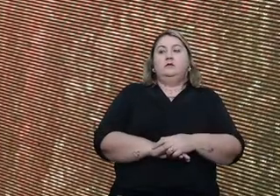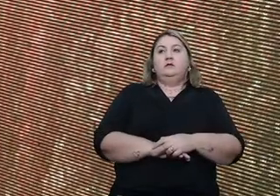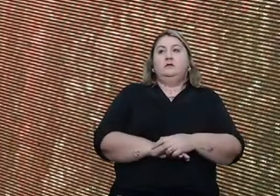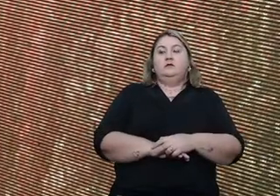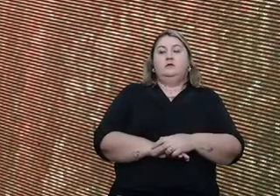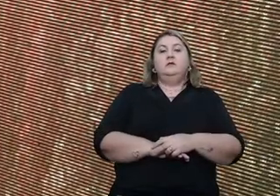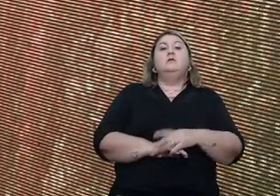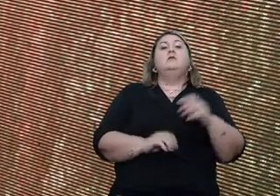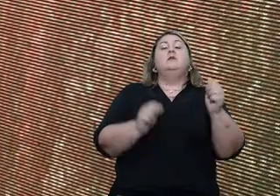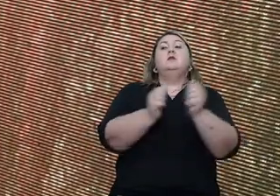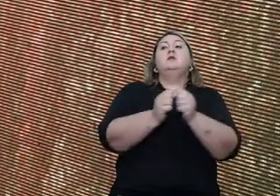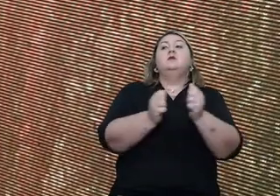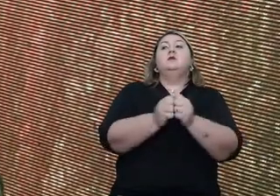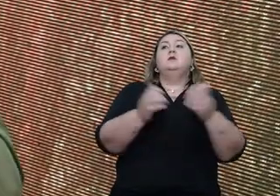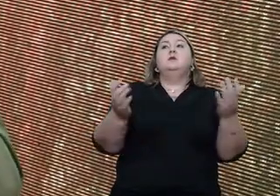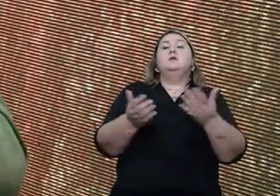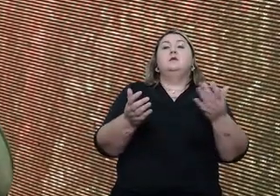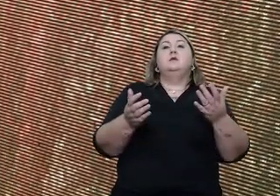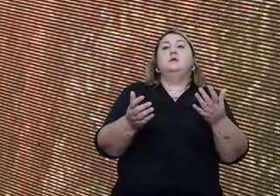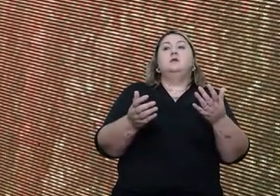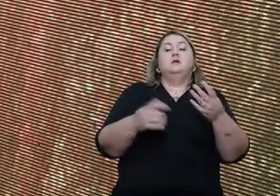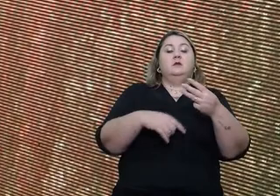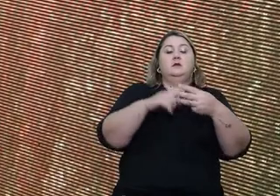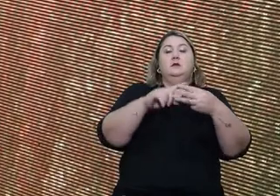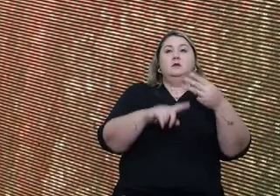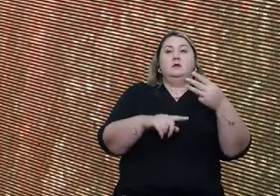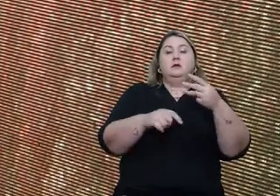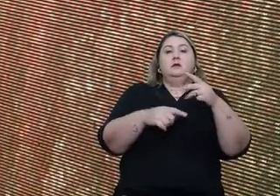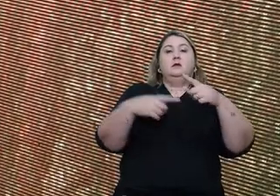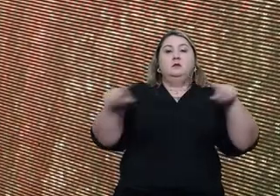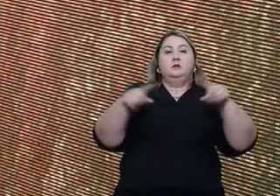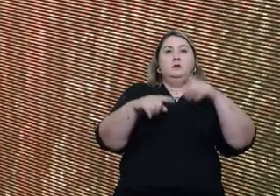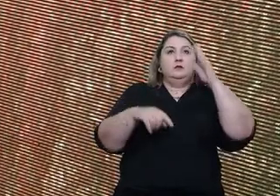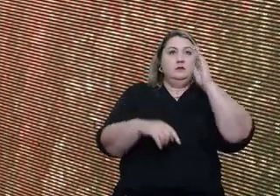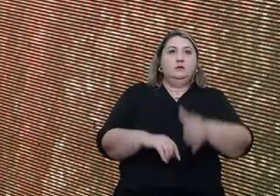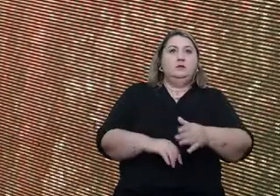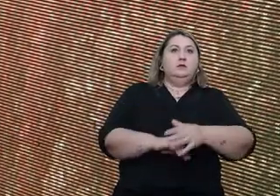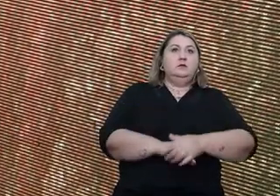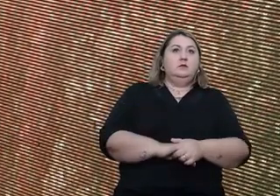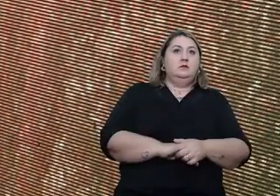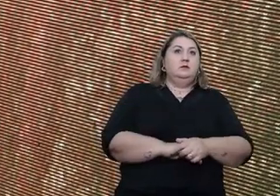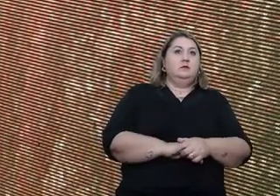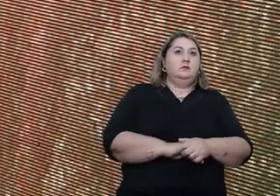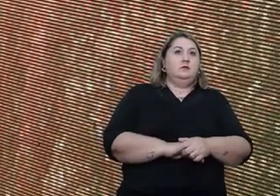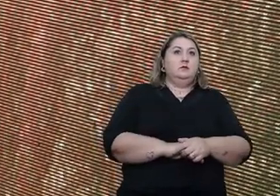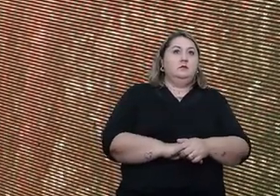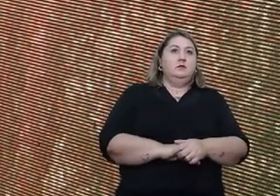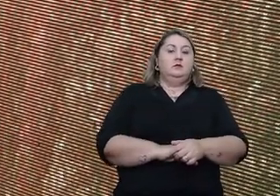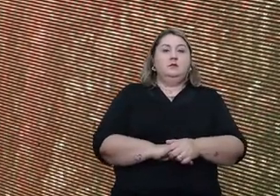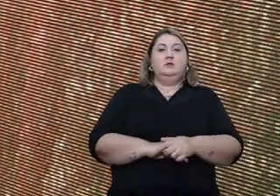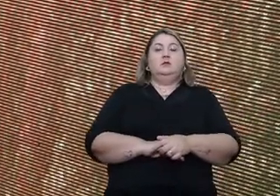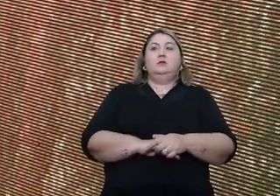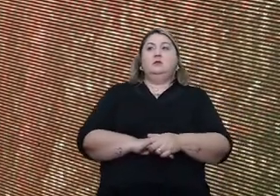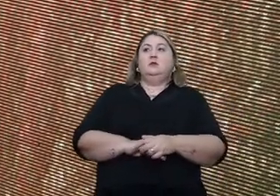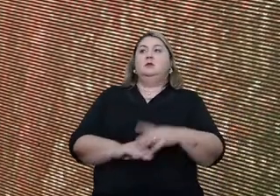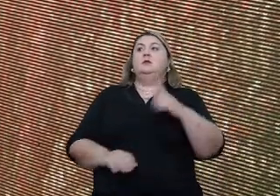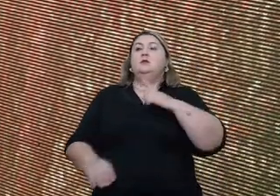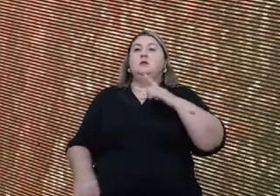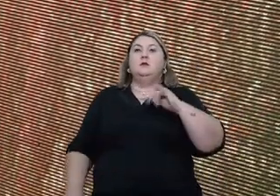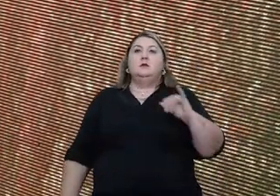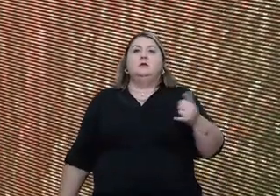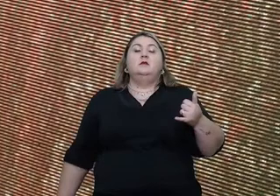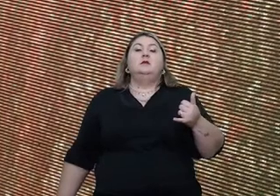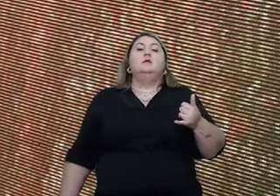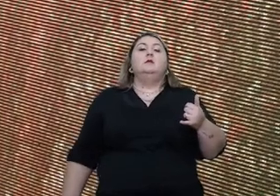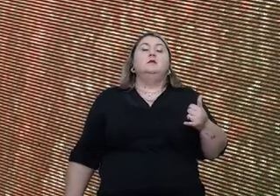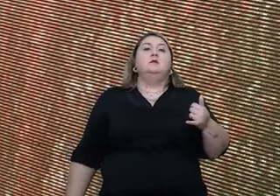energia. Então com vocês agora, eles vão fazer 3 músicas direto aqui, para vocês aquecerem os motores aí, religarem as